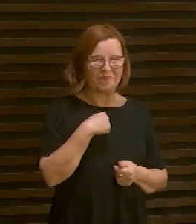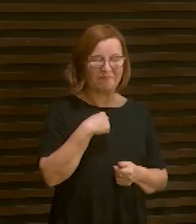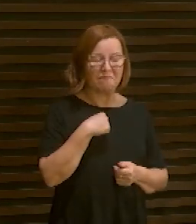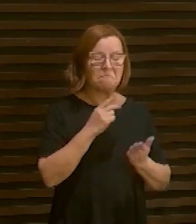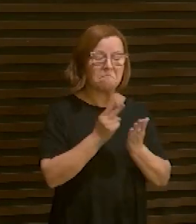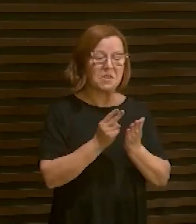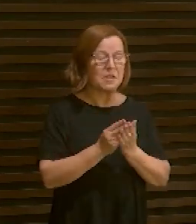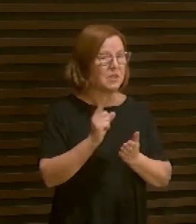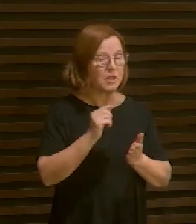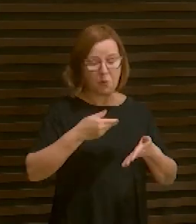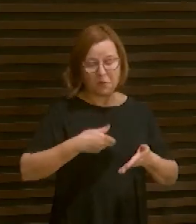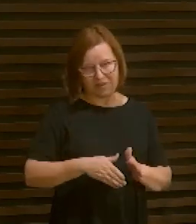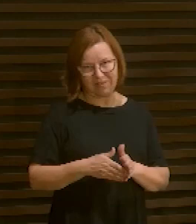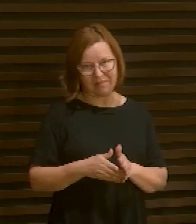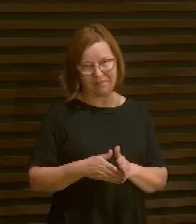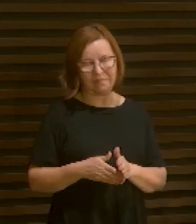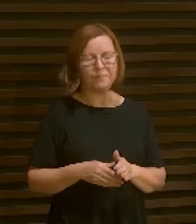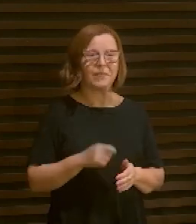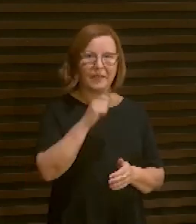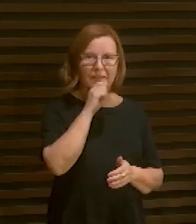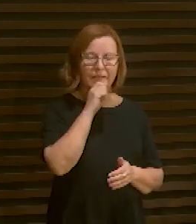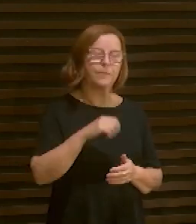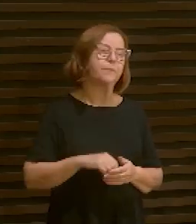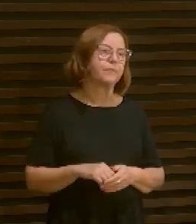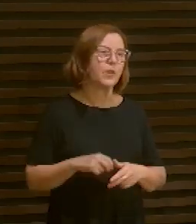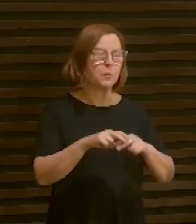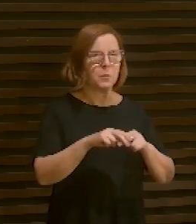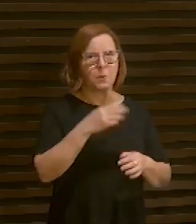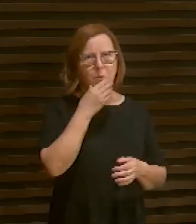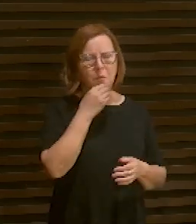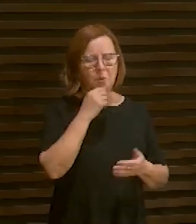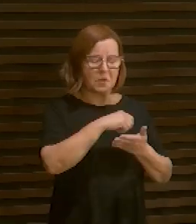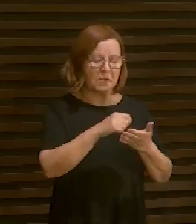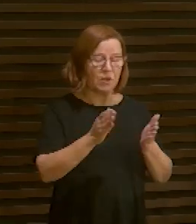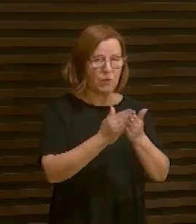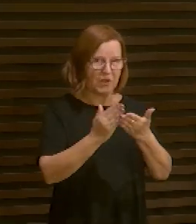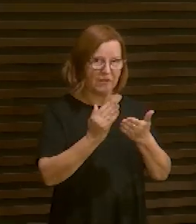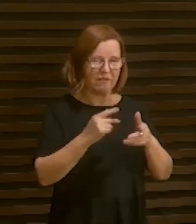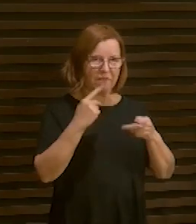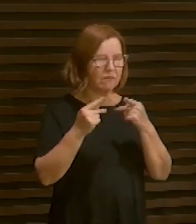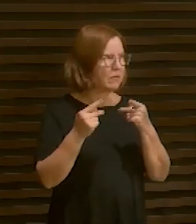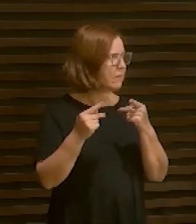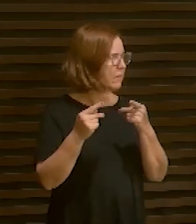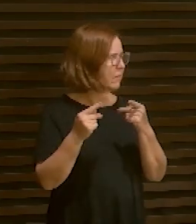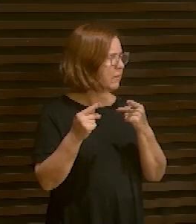Por isso, Hegel escreveu um livro chamado... não foi